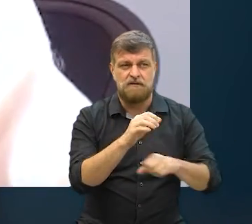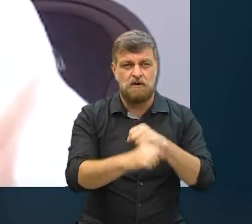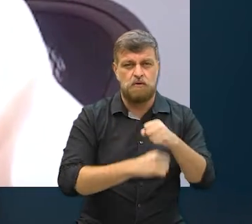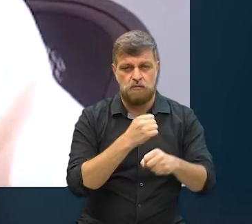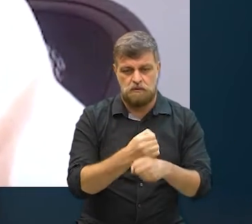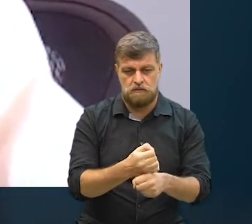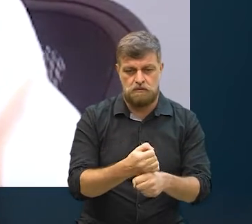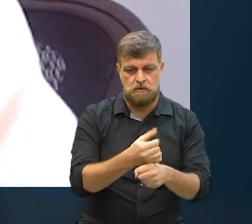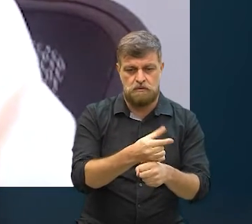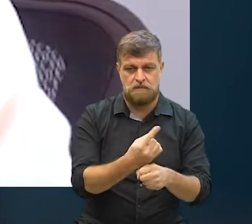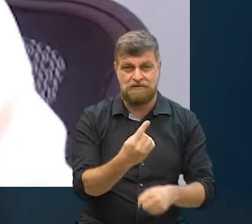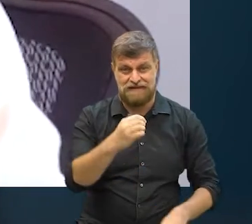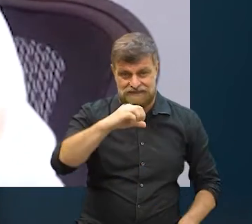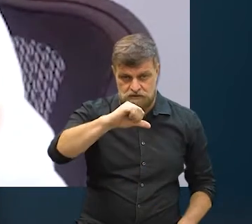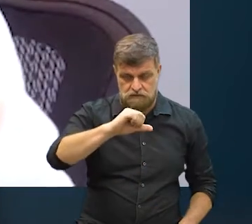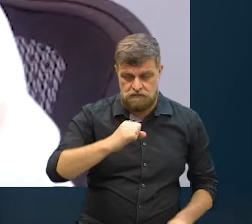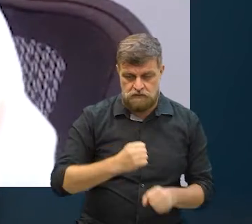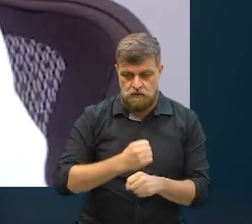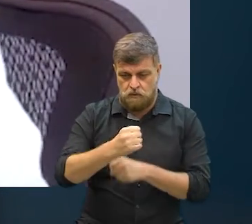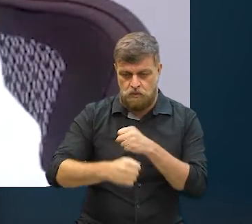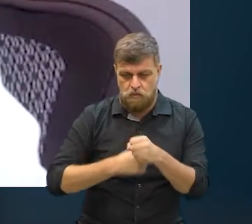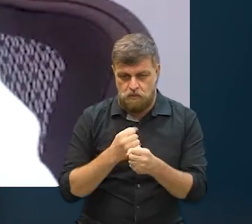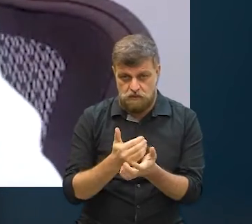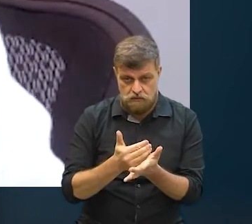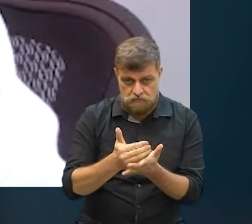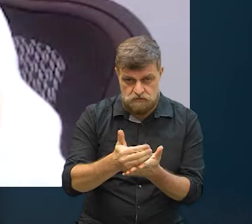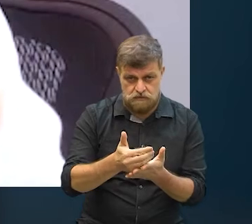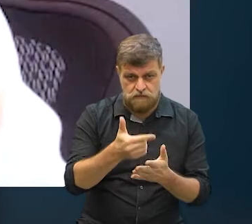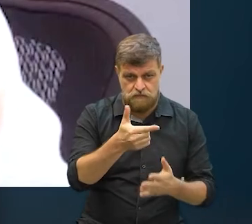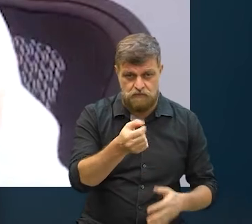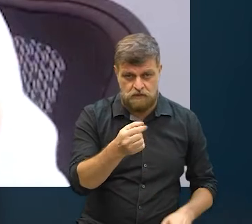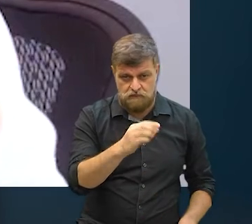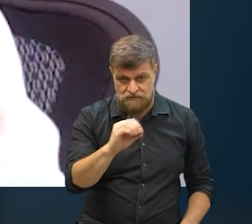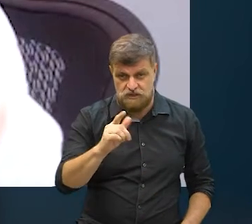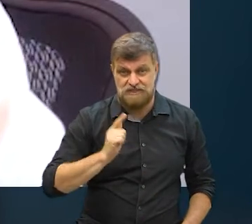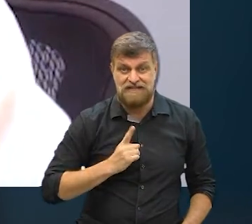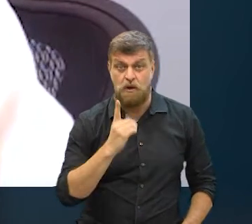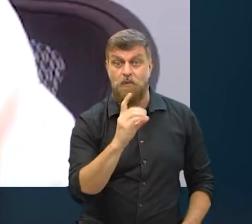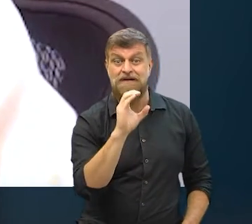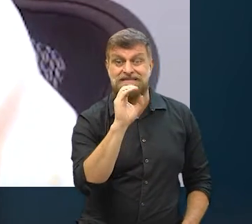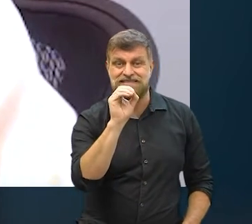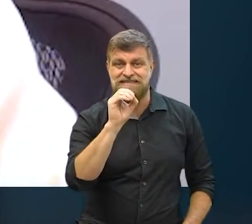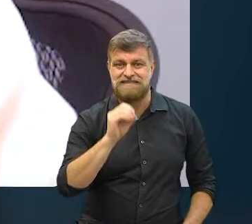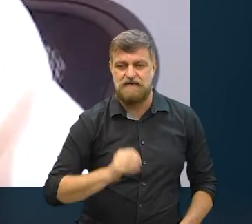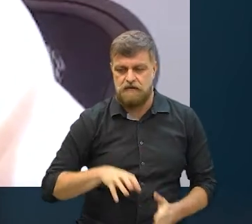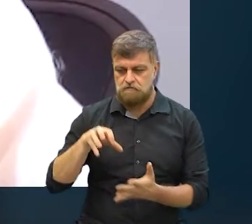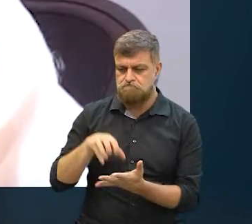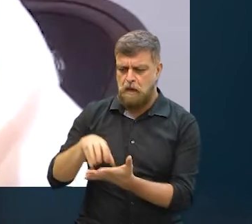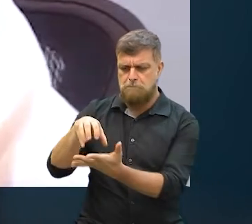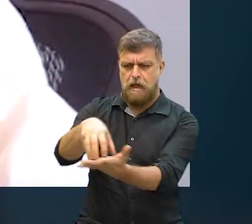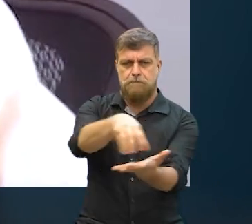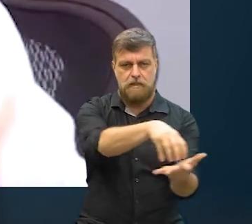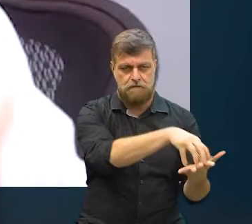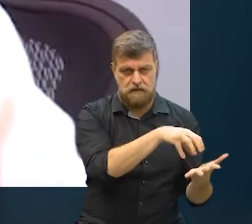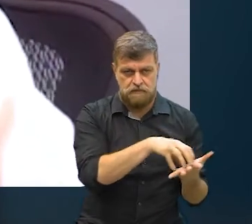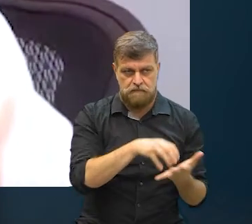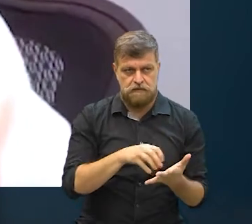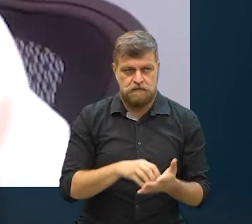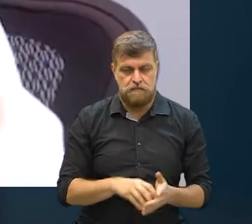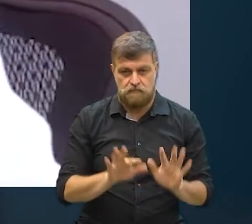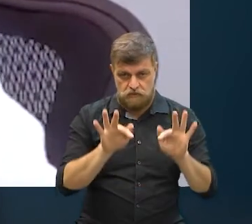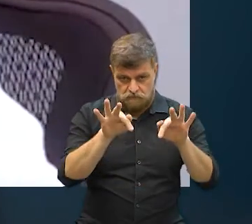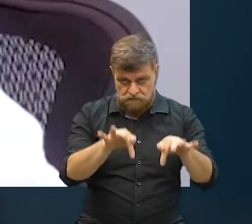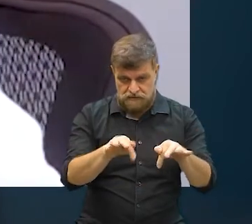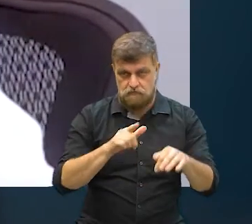de 2019. Então, iniciamos o ano de 2020 com 6 franquias. Finalizamos o ano de 2020